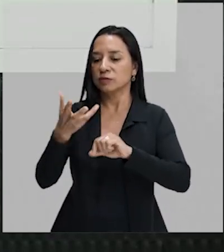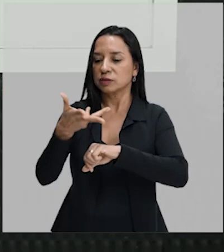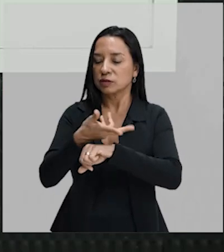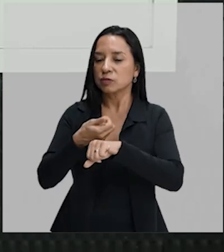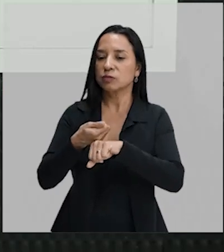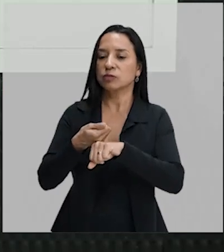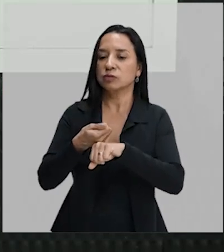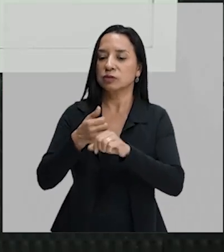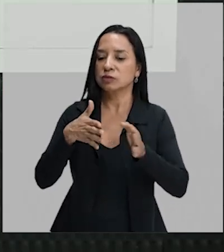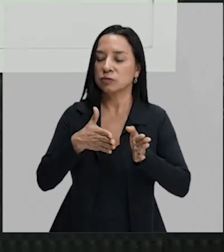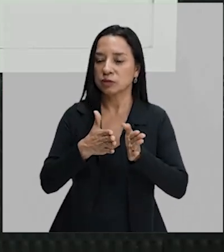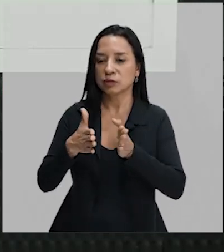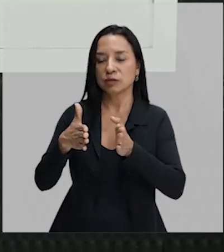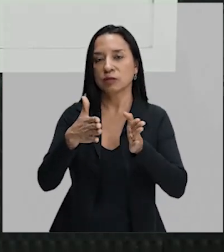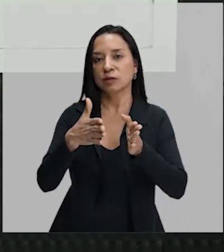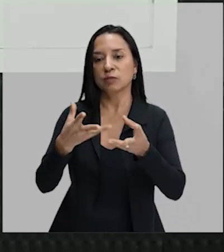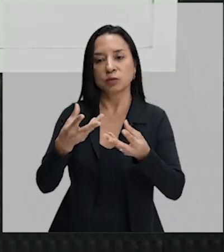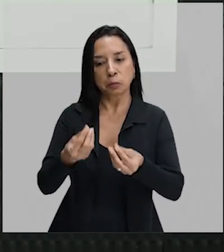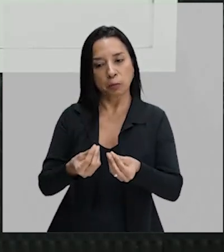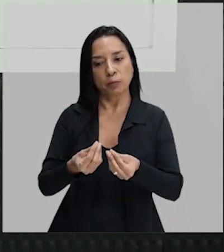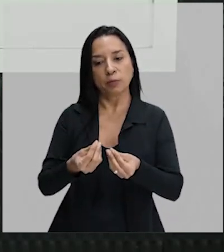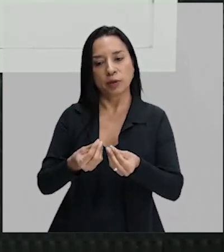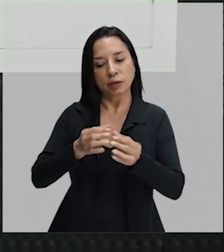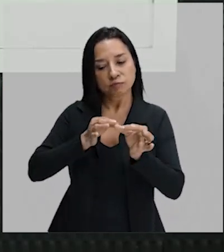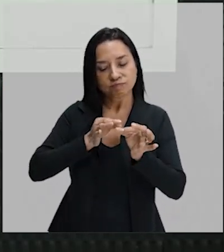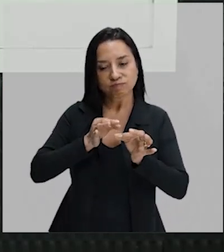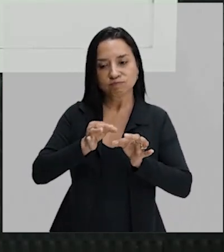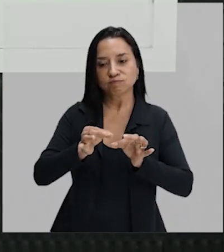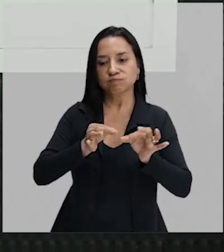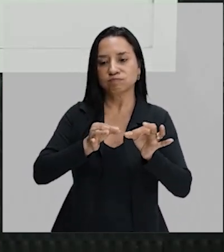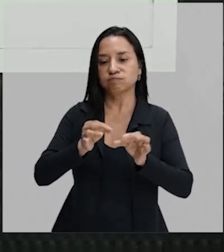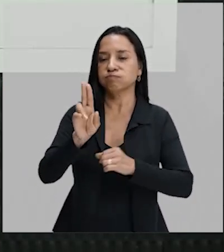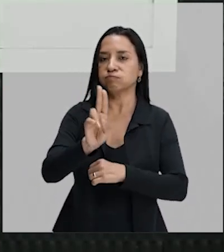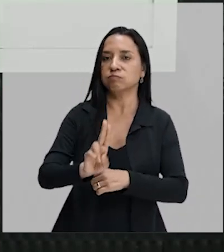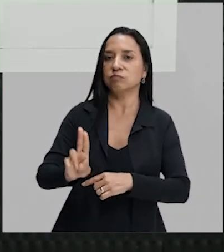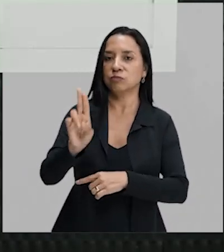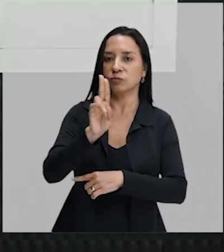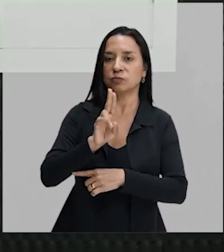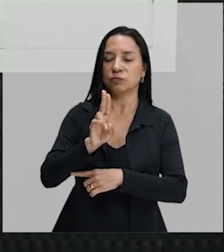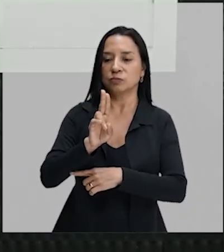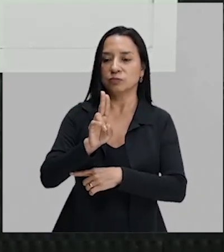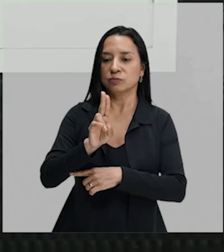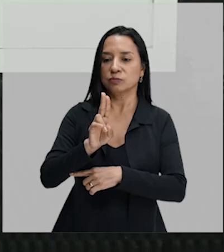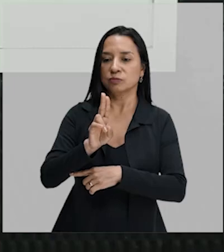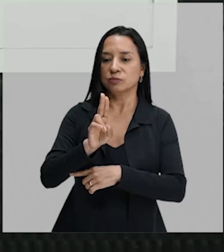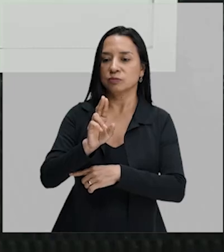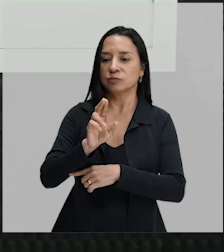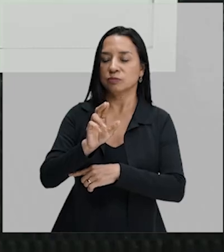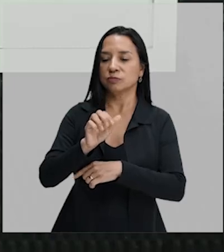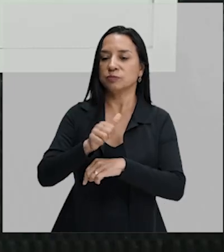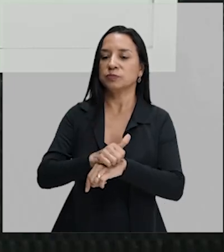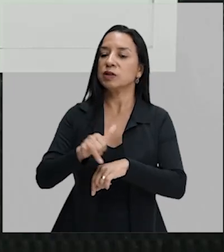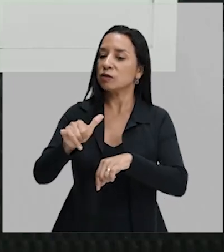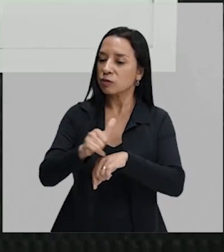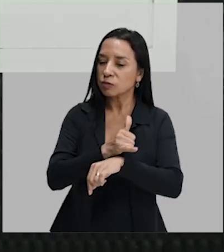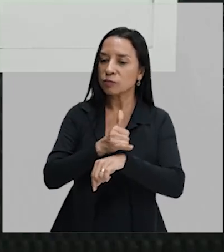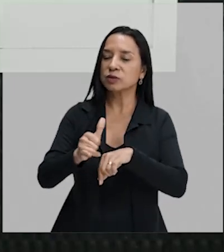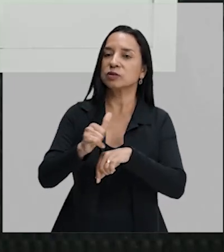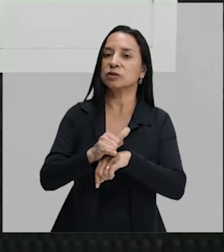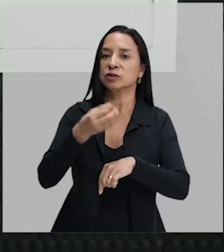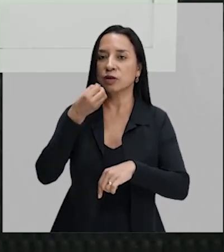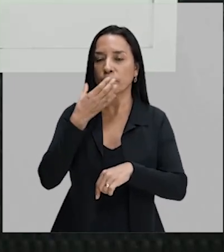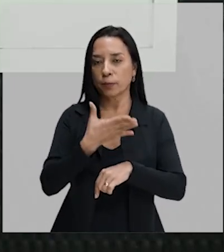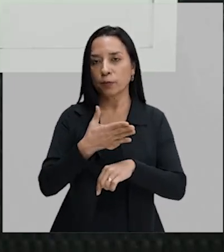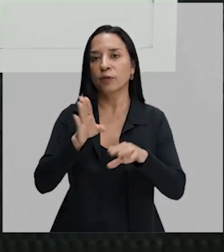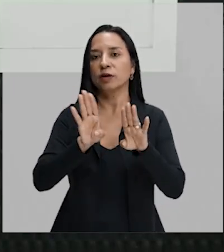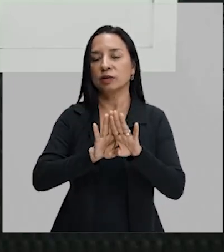é um caminho muito bem utilizado, é uma estratégia benéfica e